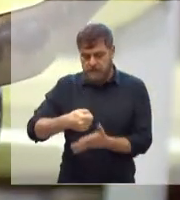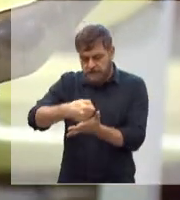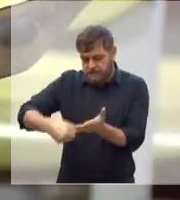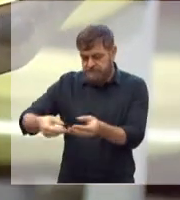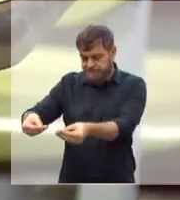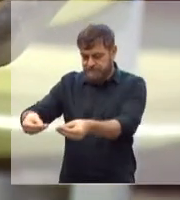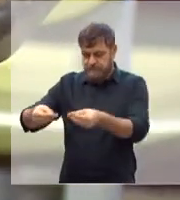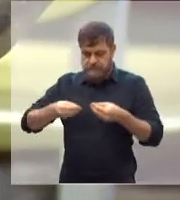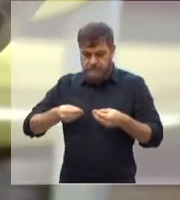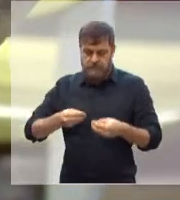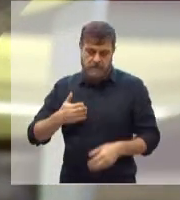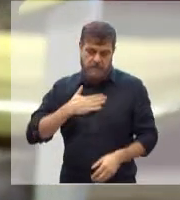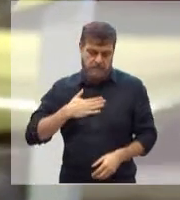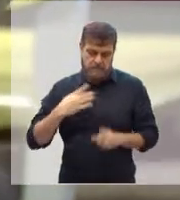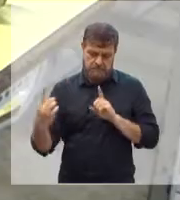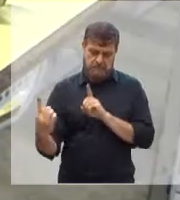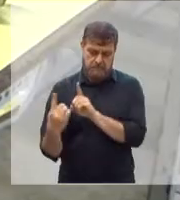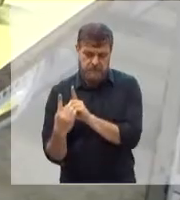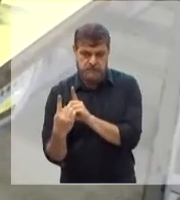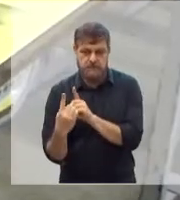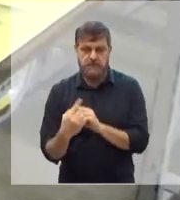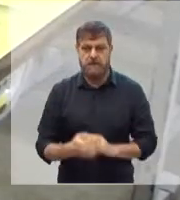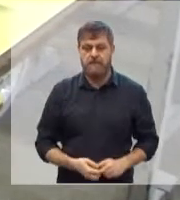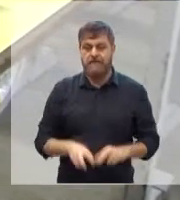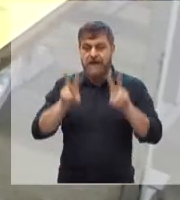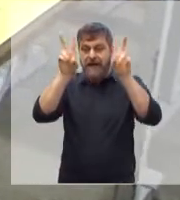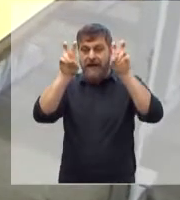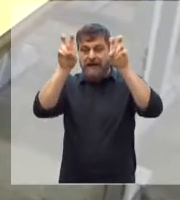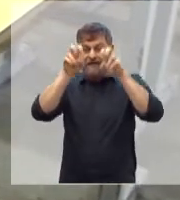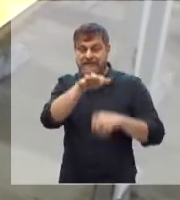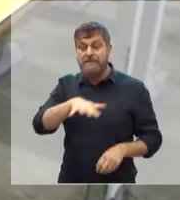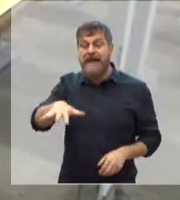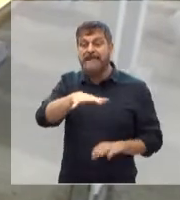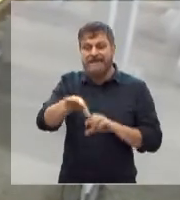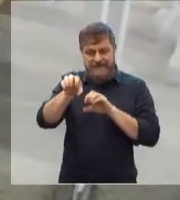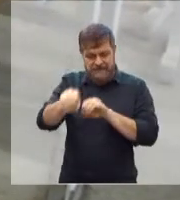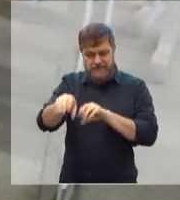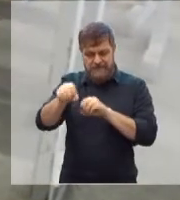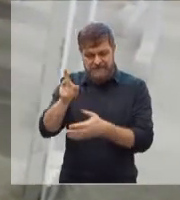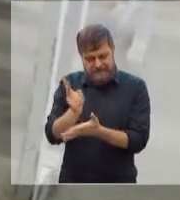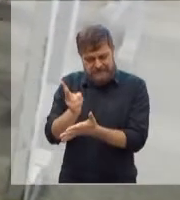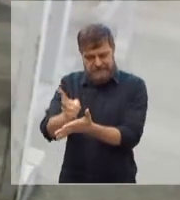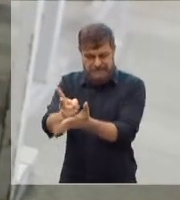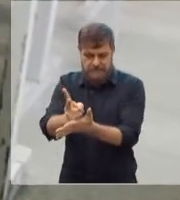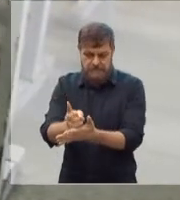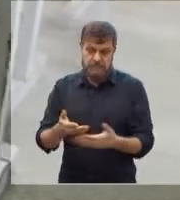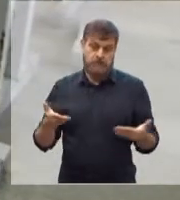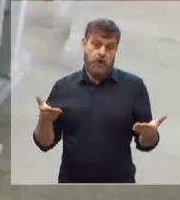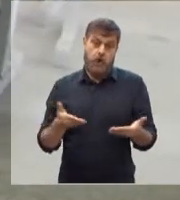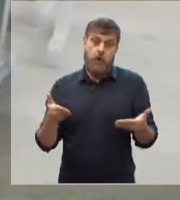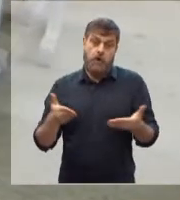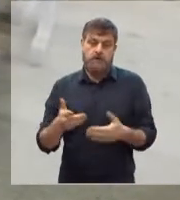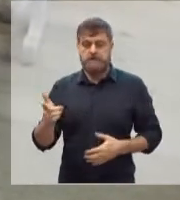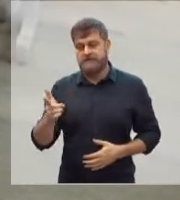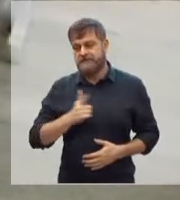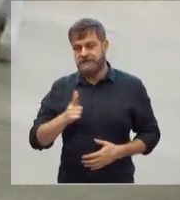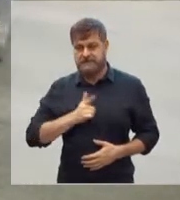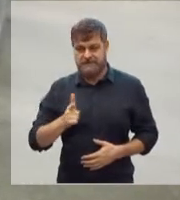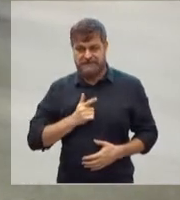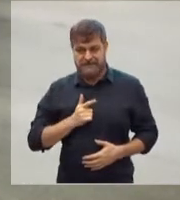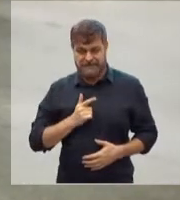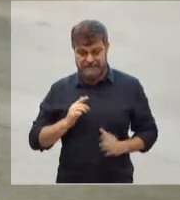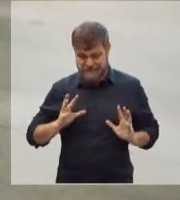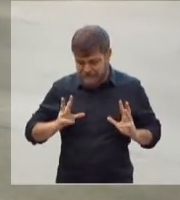encaminhar para esse gabinete ou para mim, normalmente questões ligadas à área da educação. Mas, obviamente, hoje